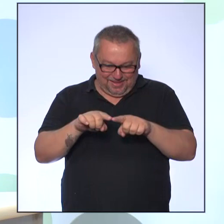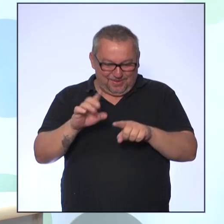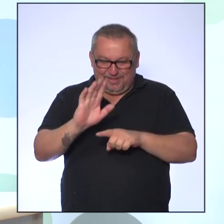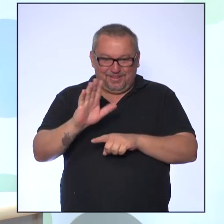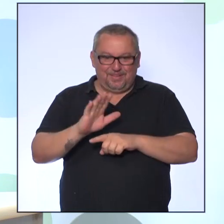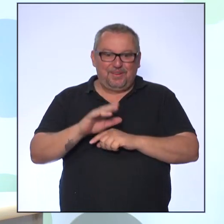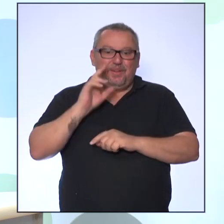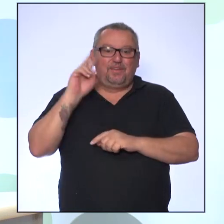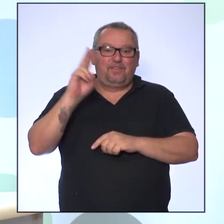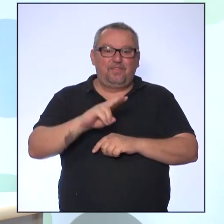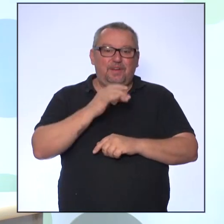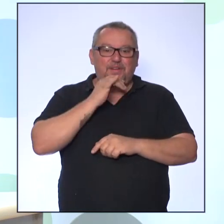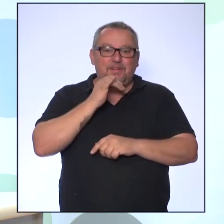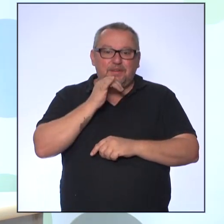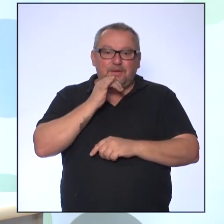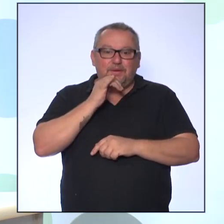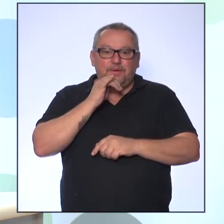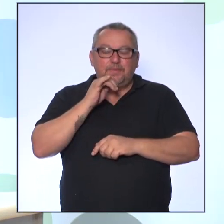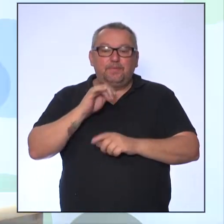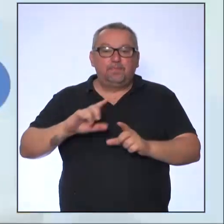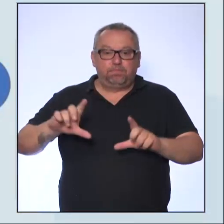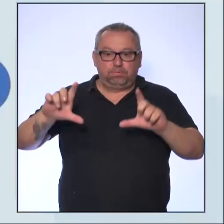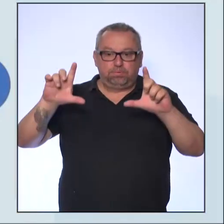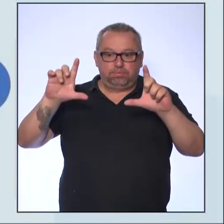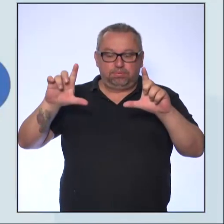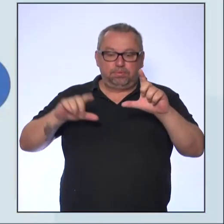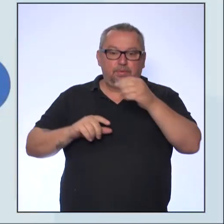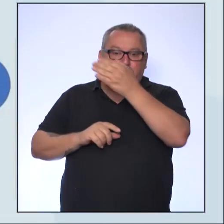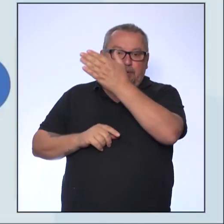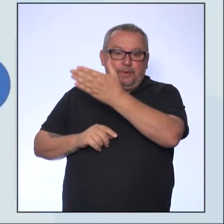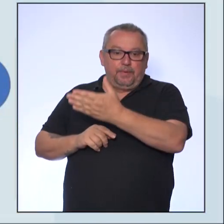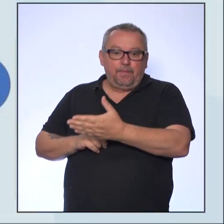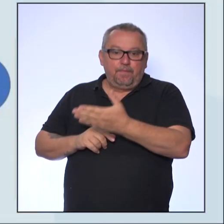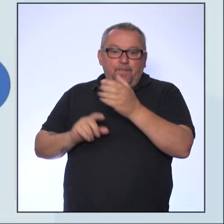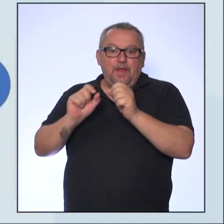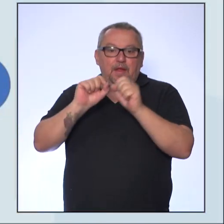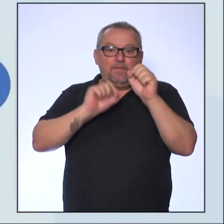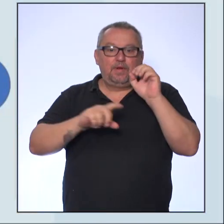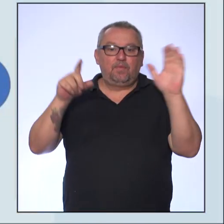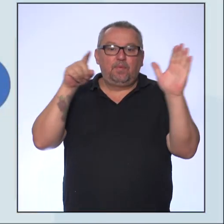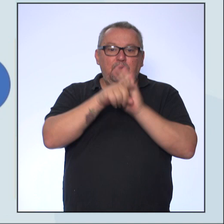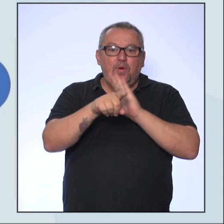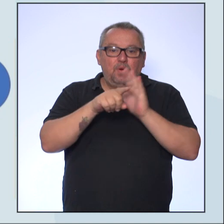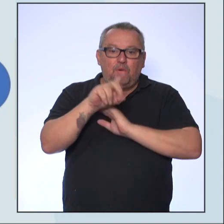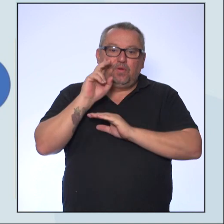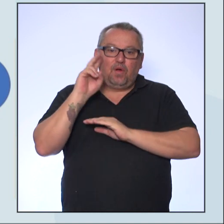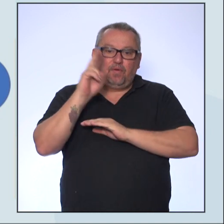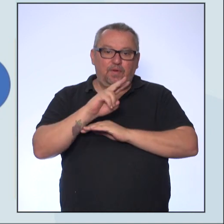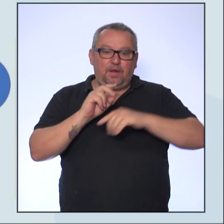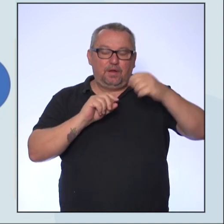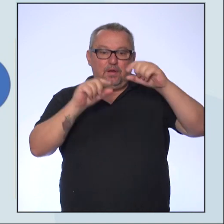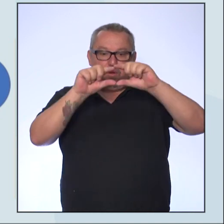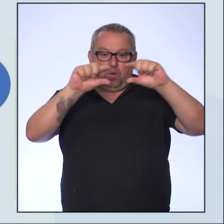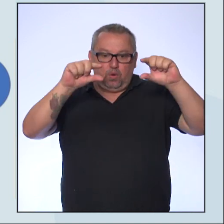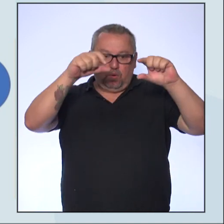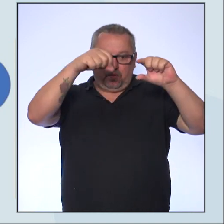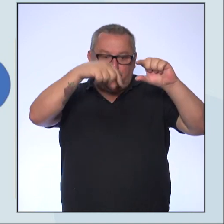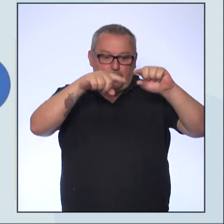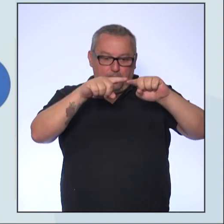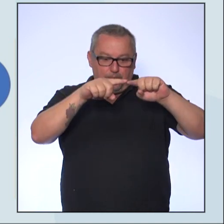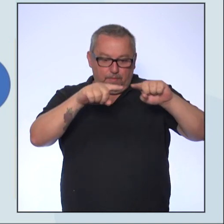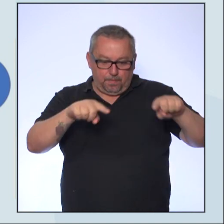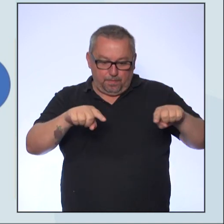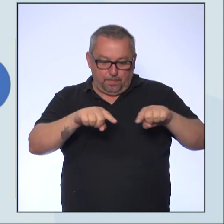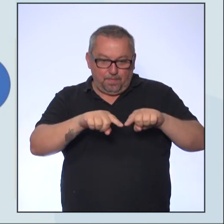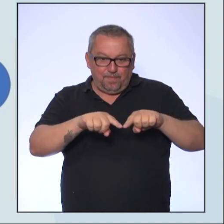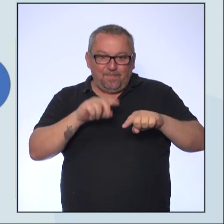Então, por exemplo, na tela de vocês aí, o losango ele faz uma pergunta. Então A vamos lá. pergunta aí, né, no caso, é um caso suspeito.